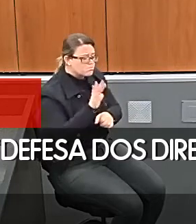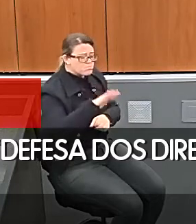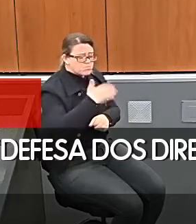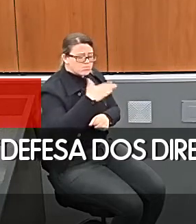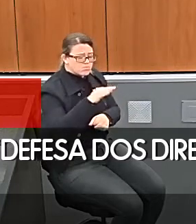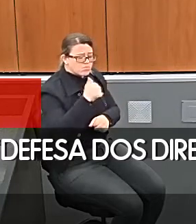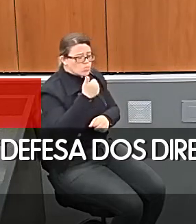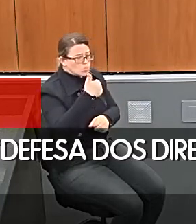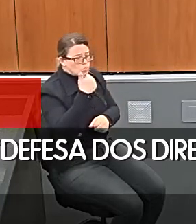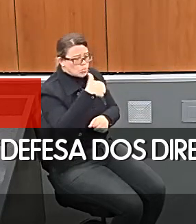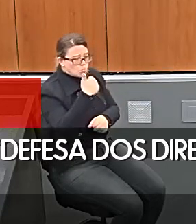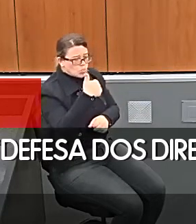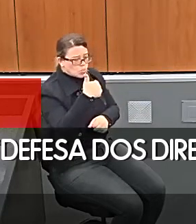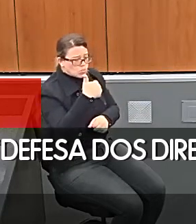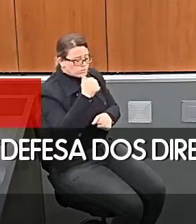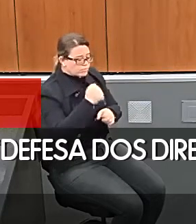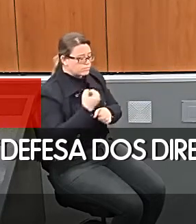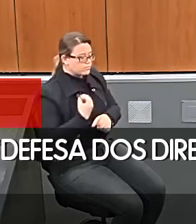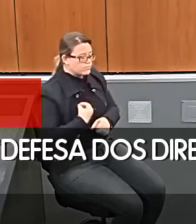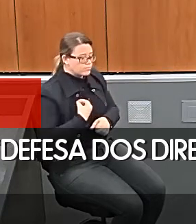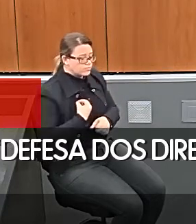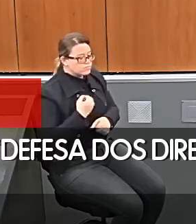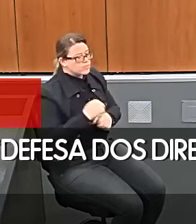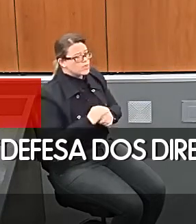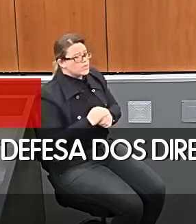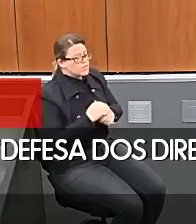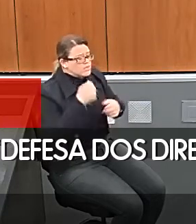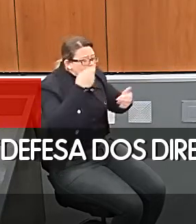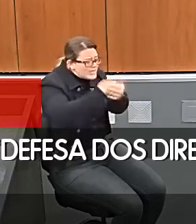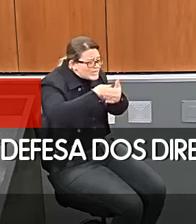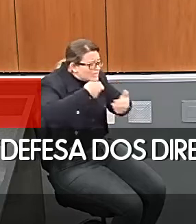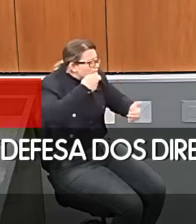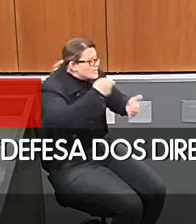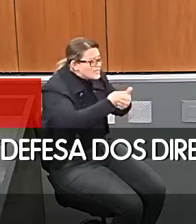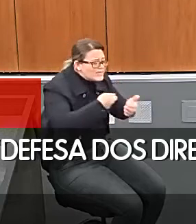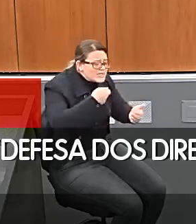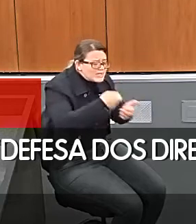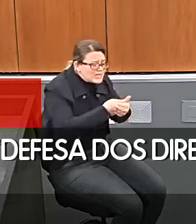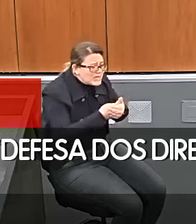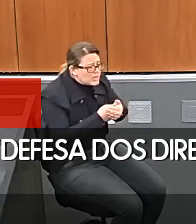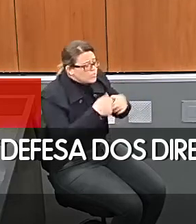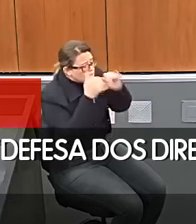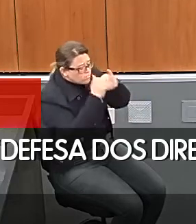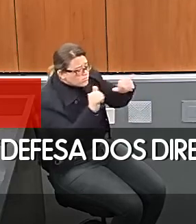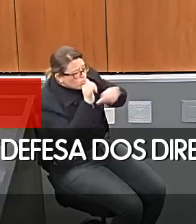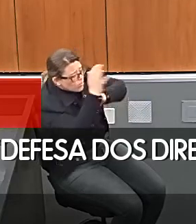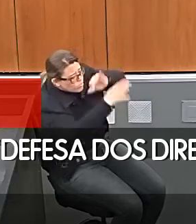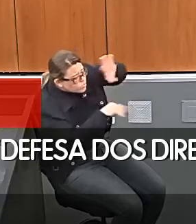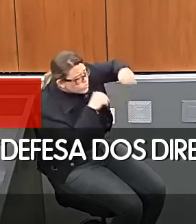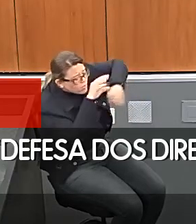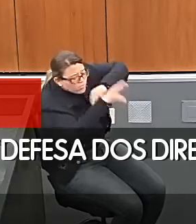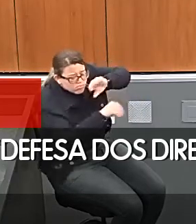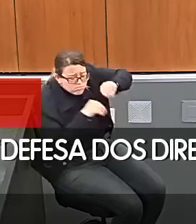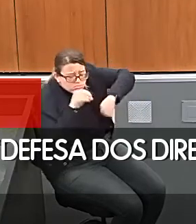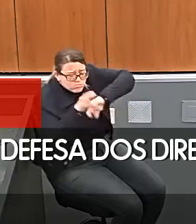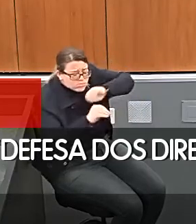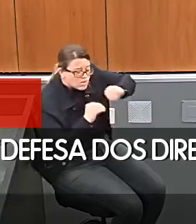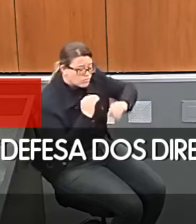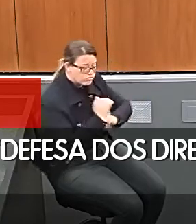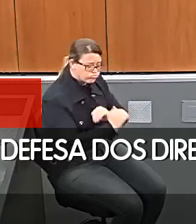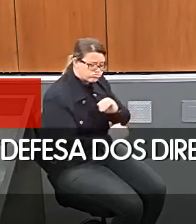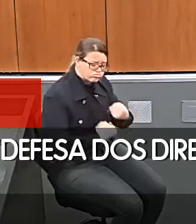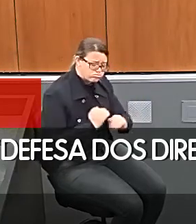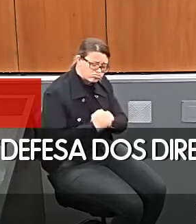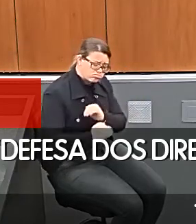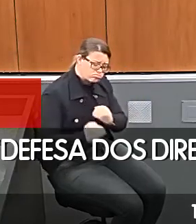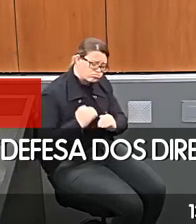idade, a minha luta foi muito grande. Todas as informações possíveis eu busquei. E ele foi conseguindo evoluir ao longo